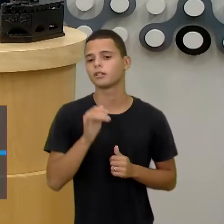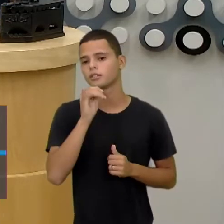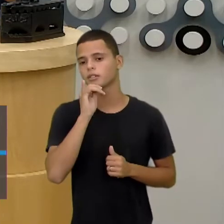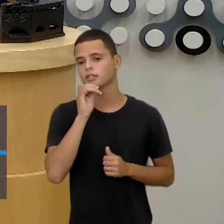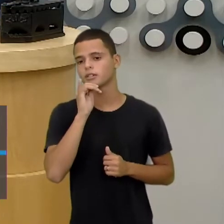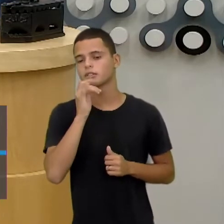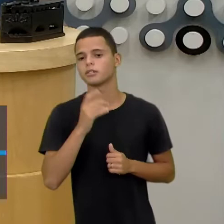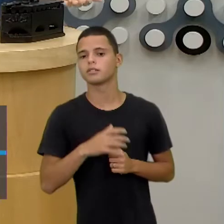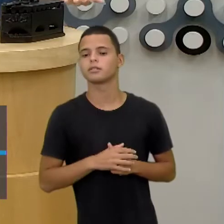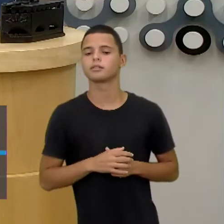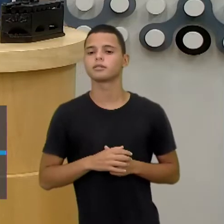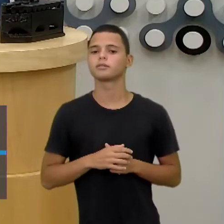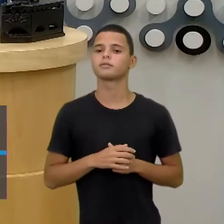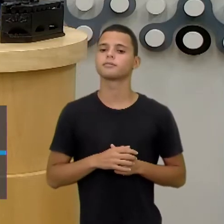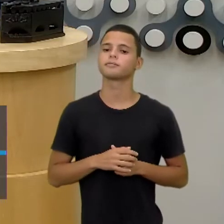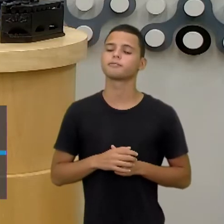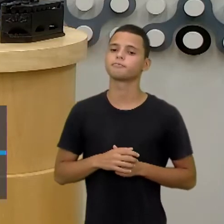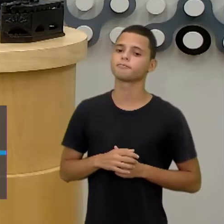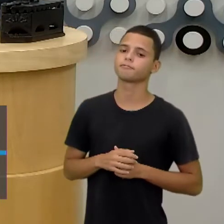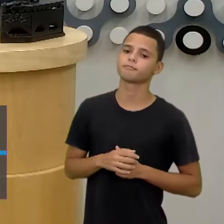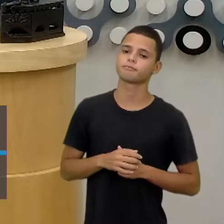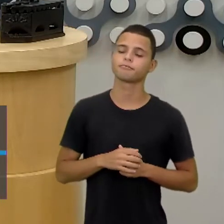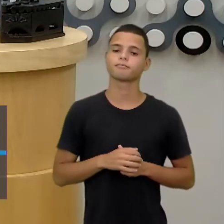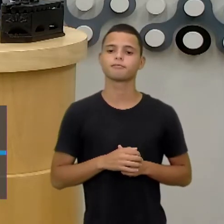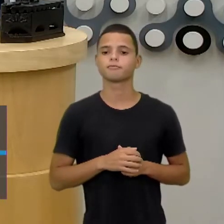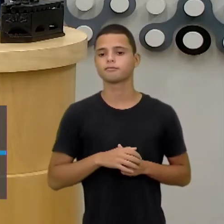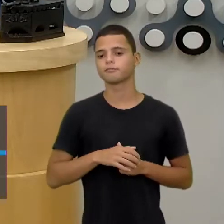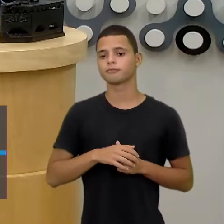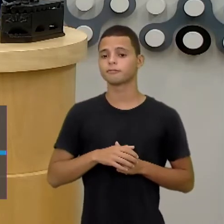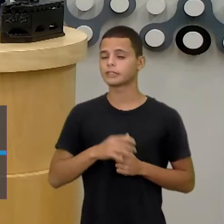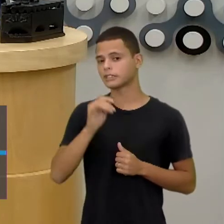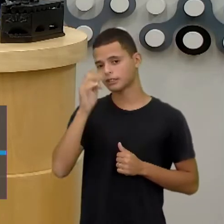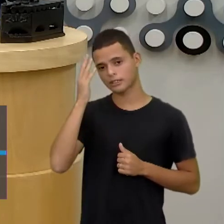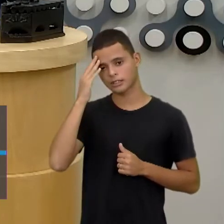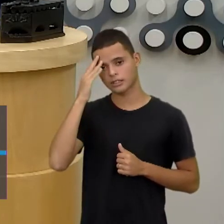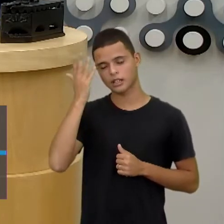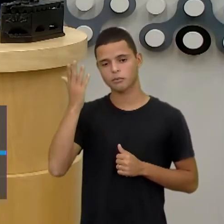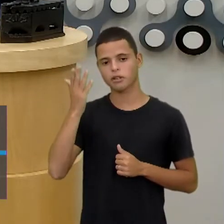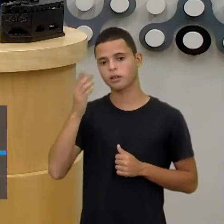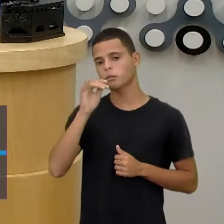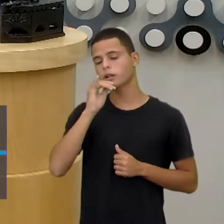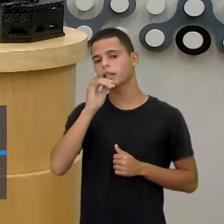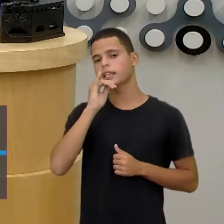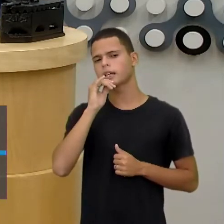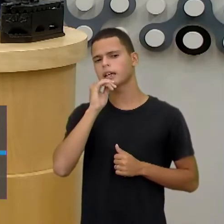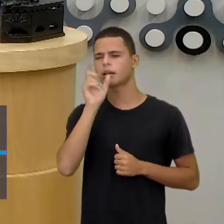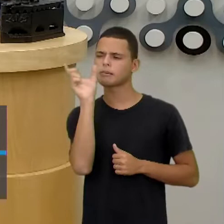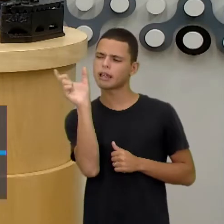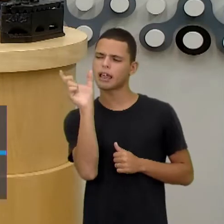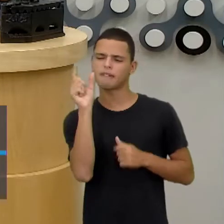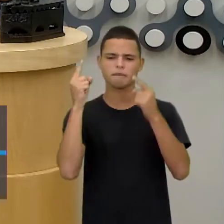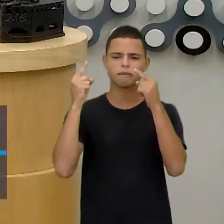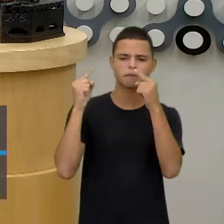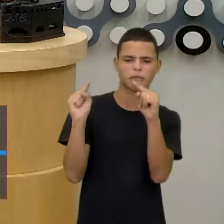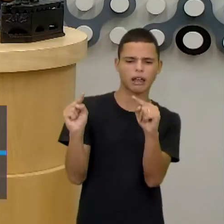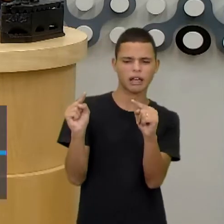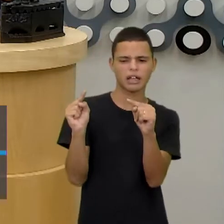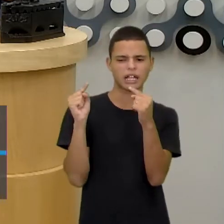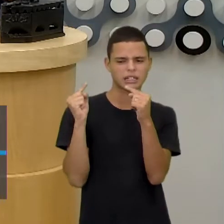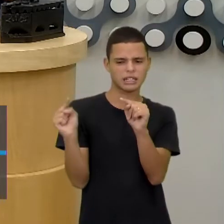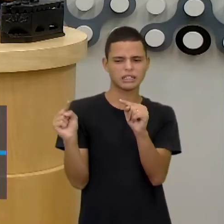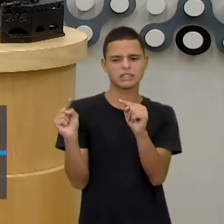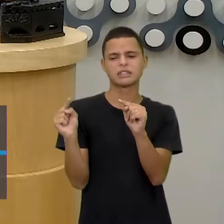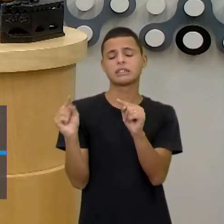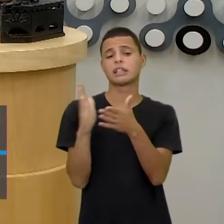ditos, claro que a gente não vai dar nenhum exemplo aqui, os ditos palavrões, né? Então, tem situações que realmente tem um sentido, assim,